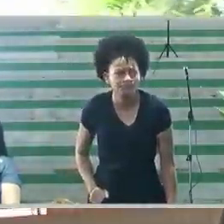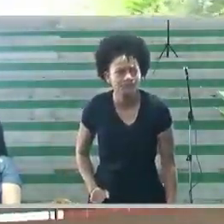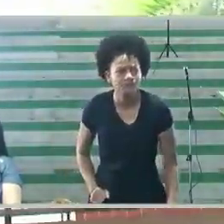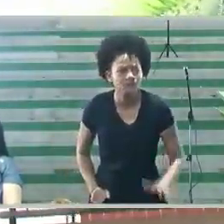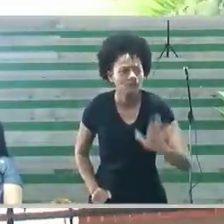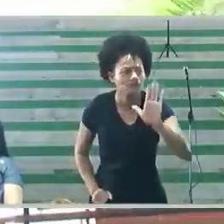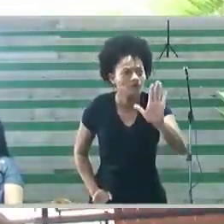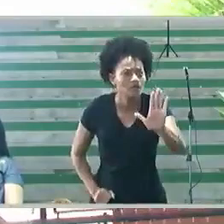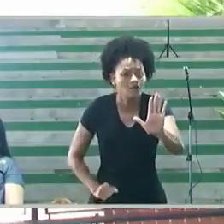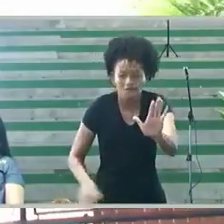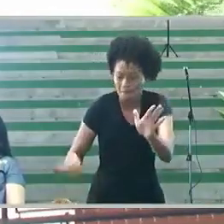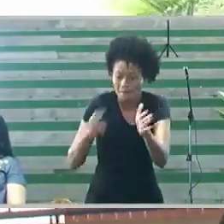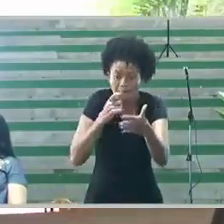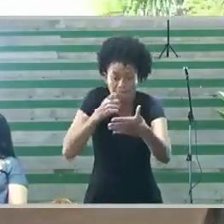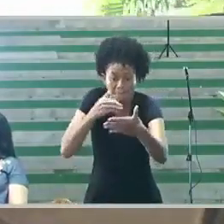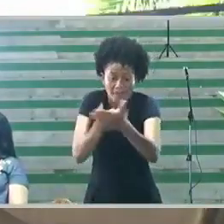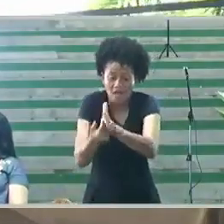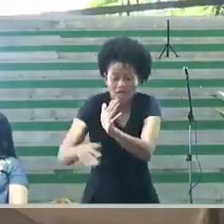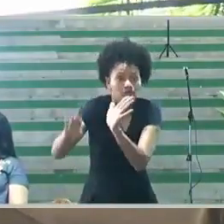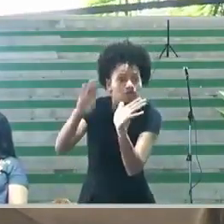Vai chegar um dia